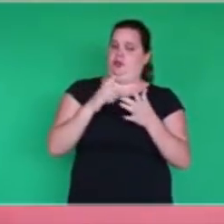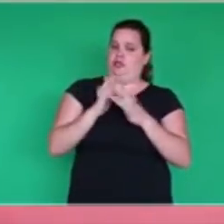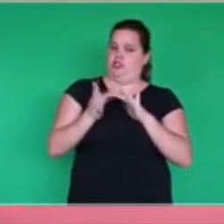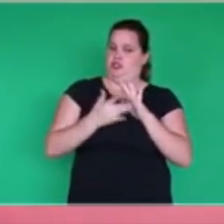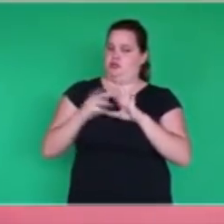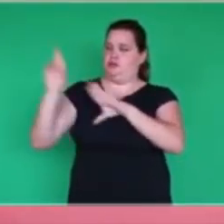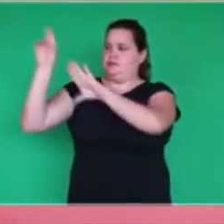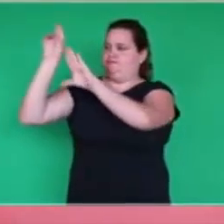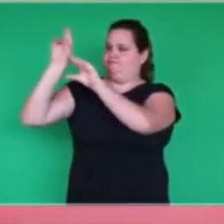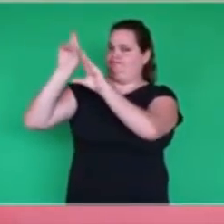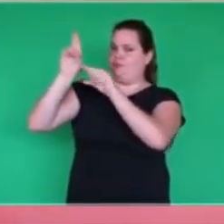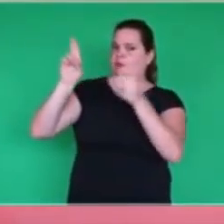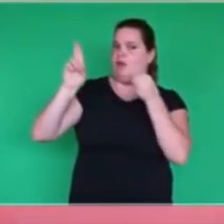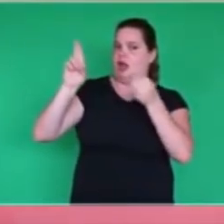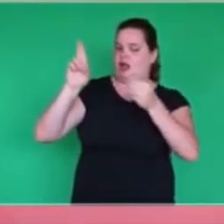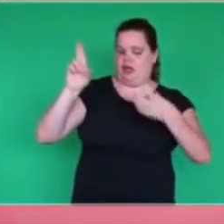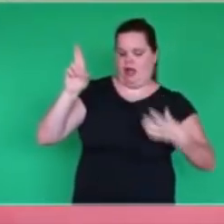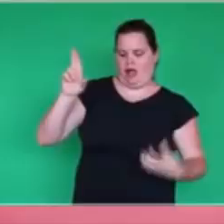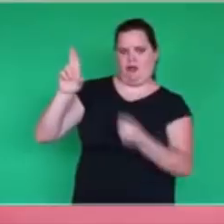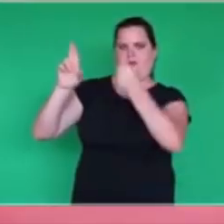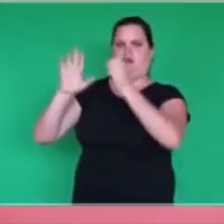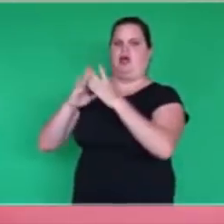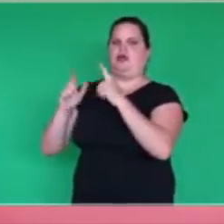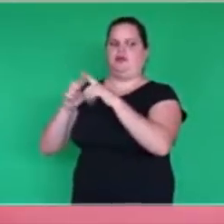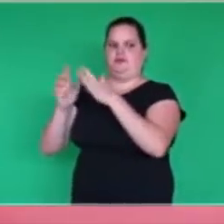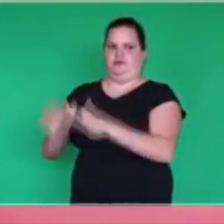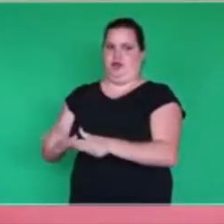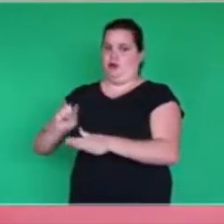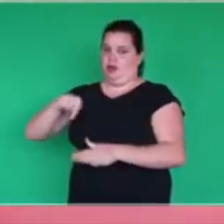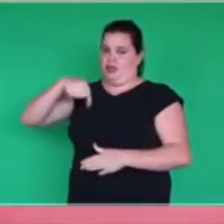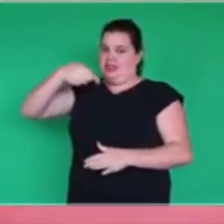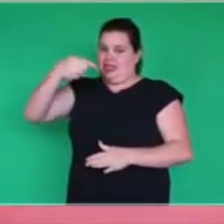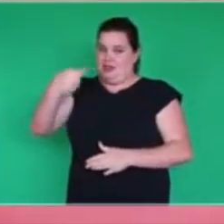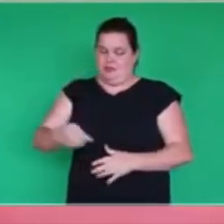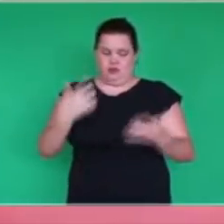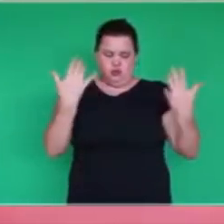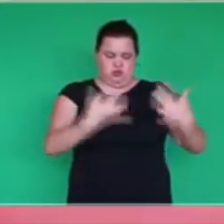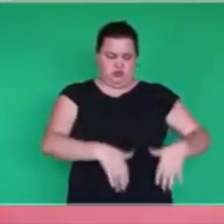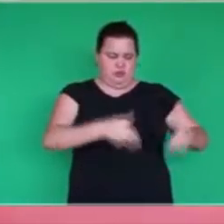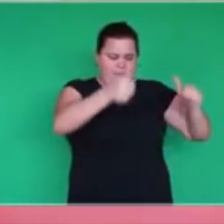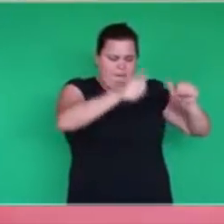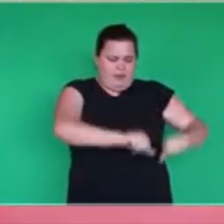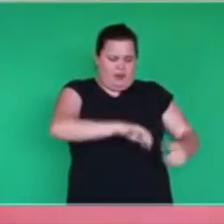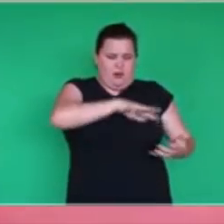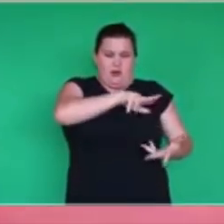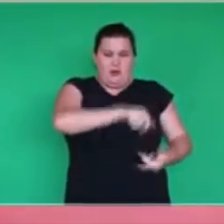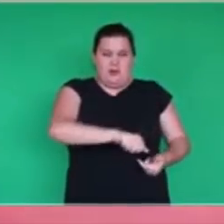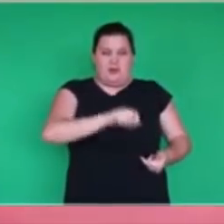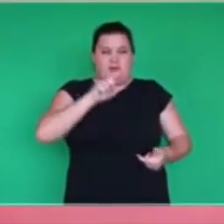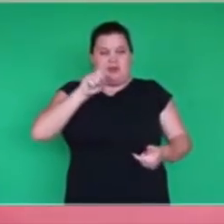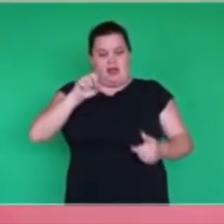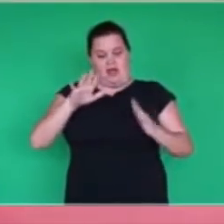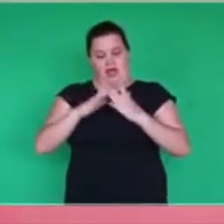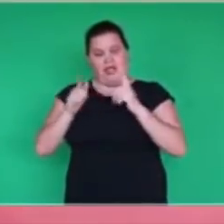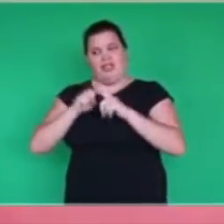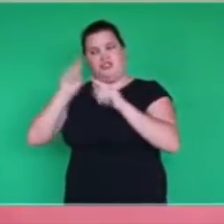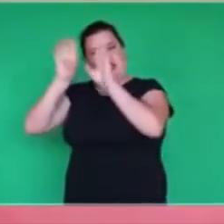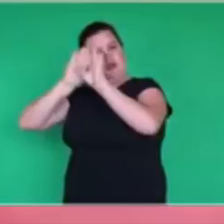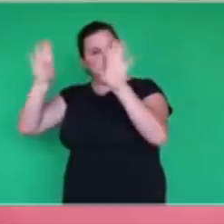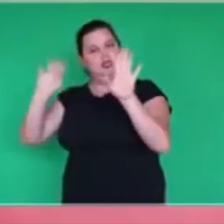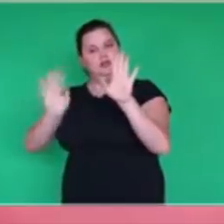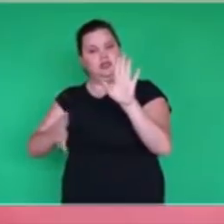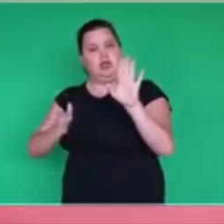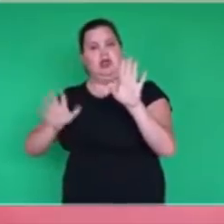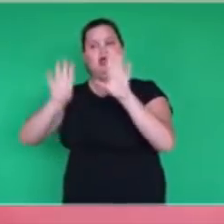igreja. Na segunda parte, depois da tribulação, a igreja estará na eternidade, ela descerá. Então